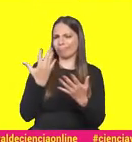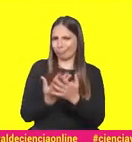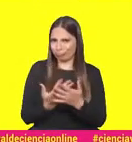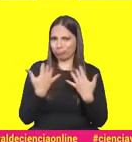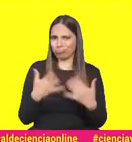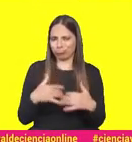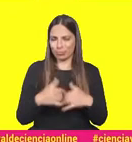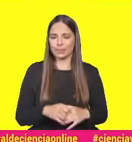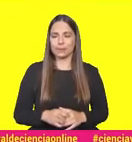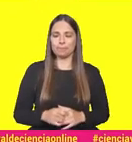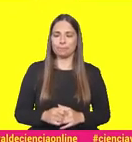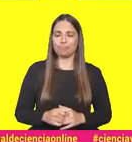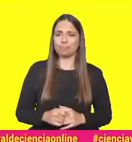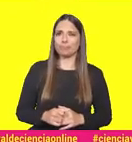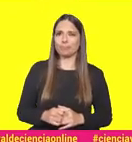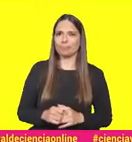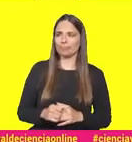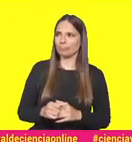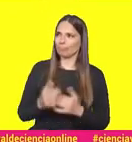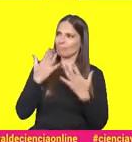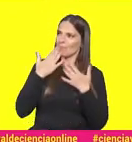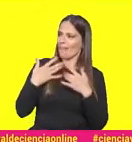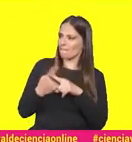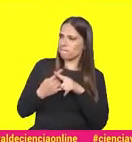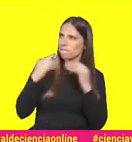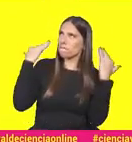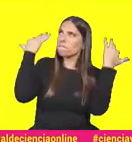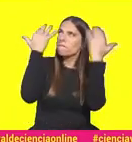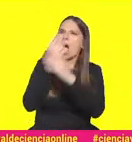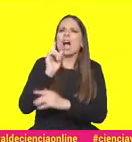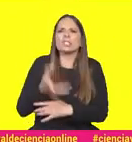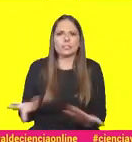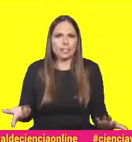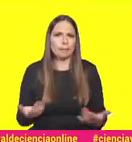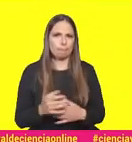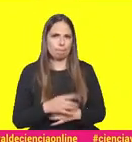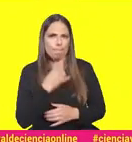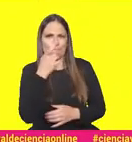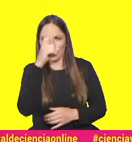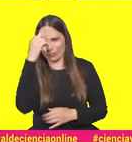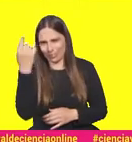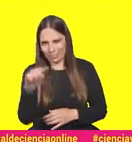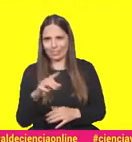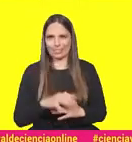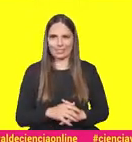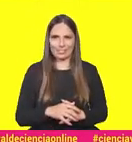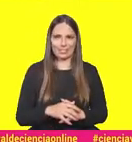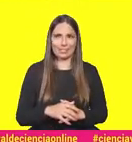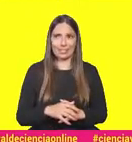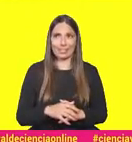anos. E o que é que o fascina mais no espaço? Sim, uma pergunta difícil, deve-me fascinar muita coisa,